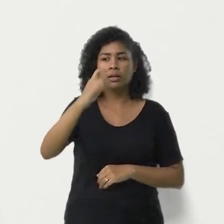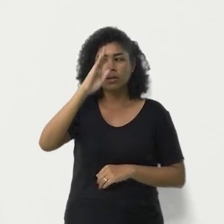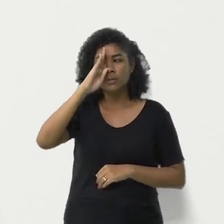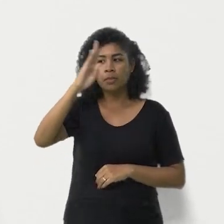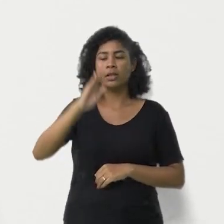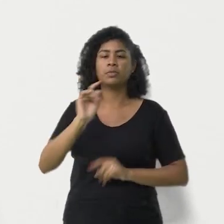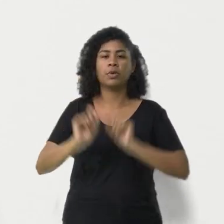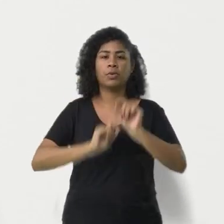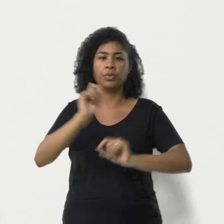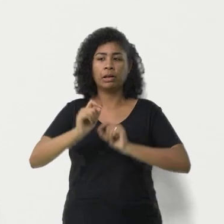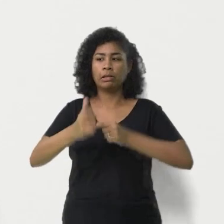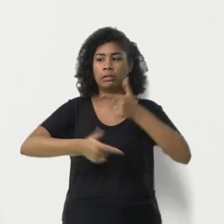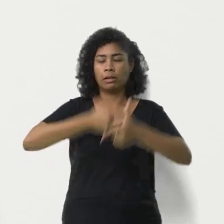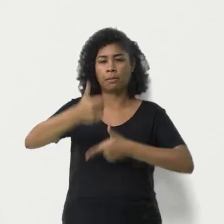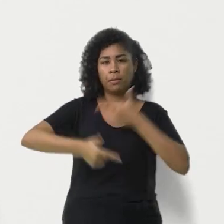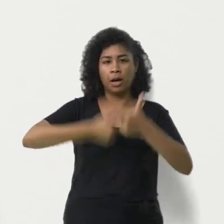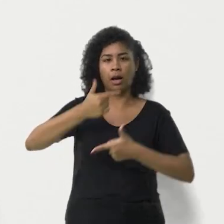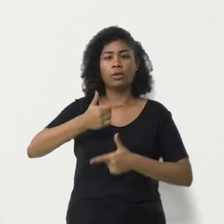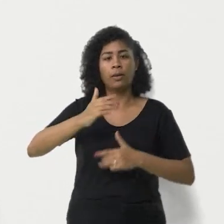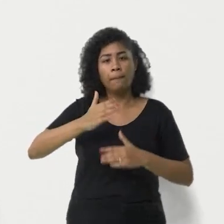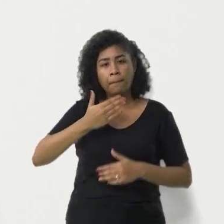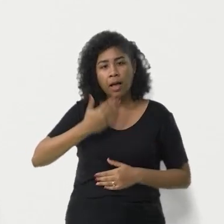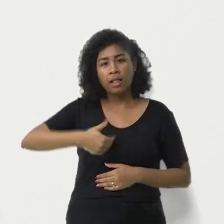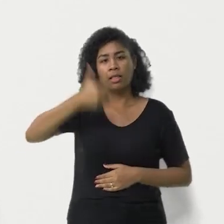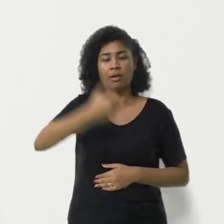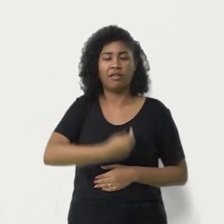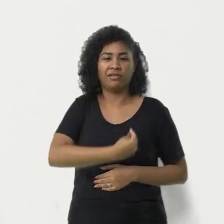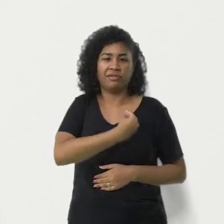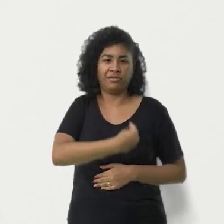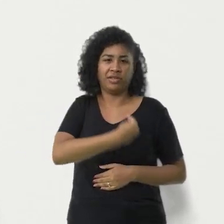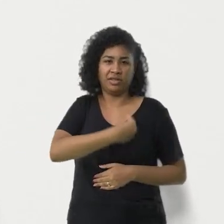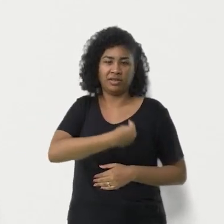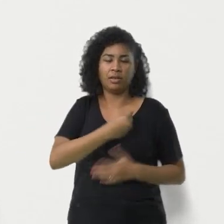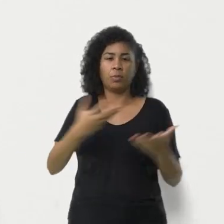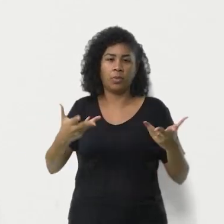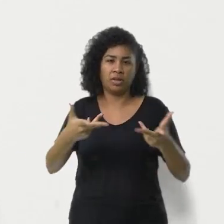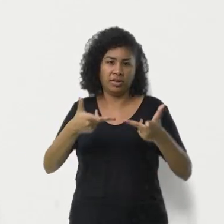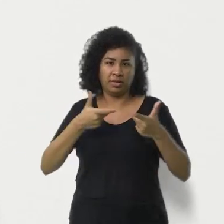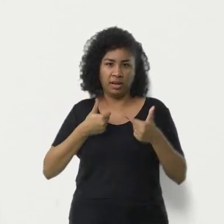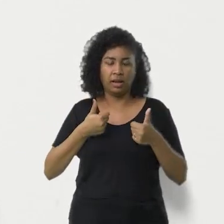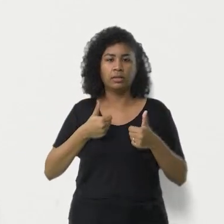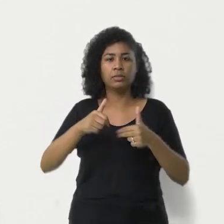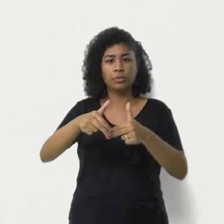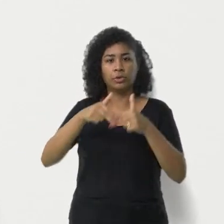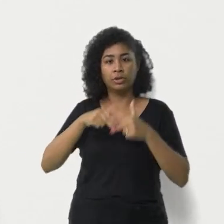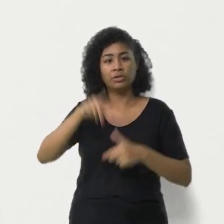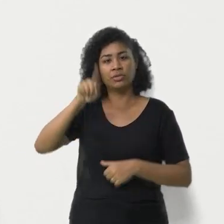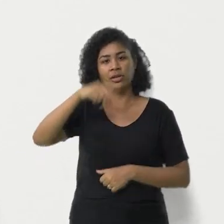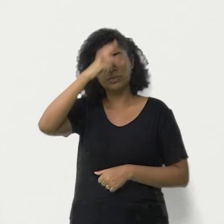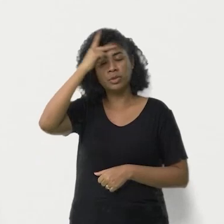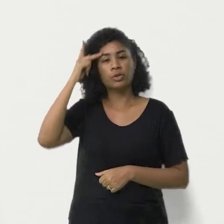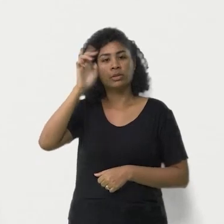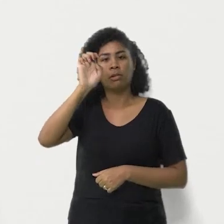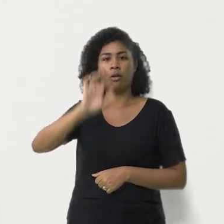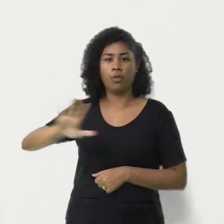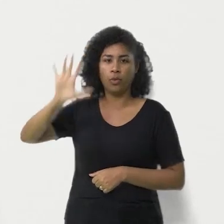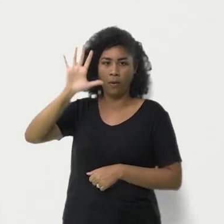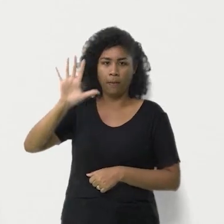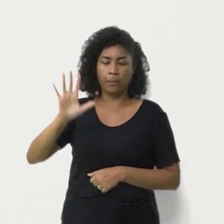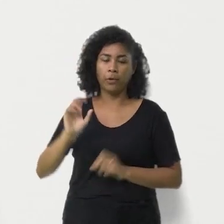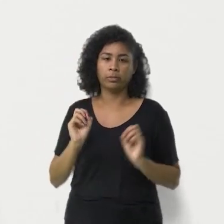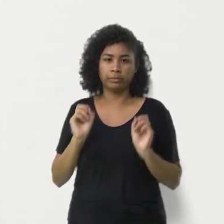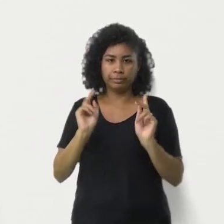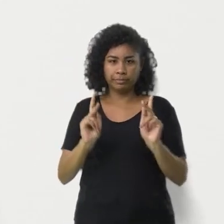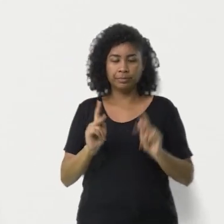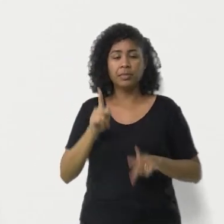trabalho e melhores condições de vida. Tudo isso formado aí pelos imigrantes europeus, tá? E